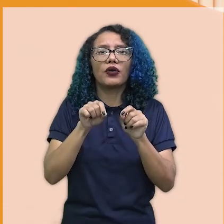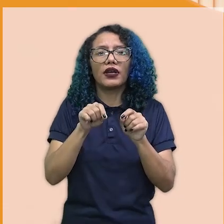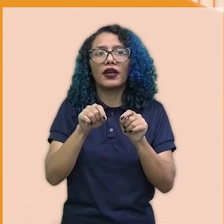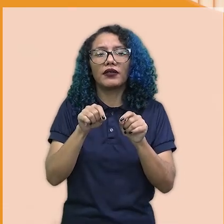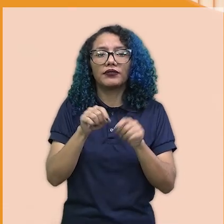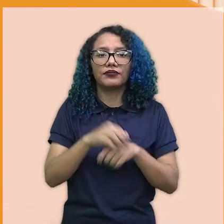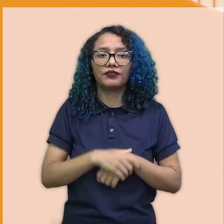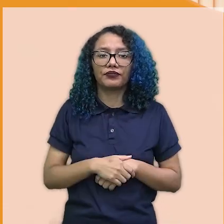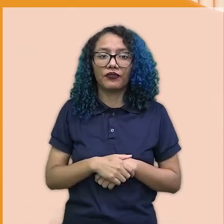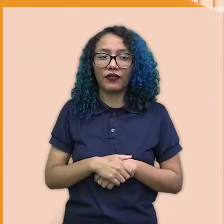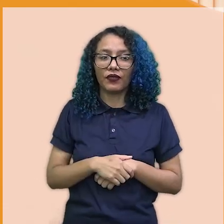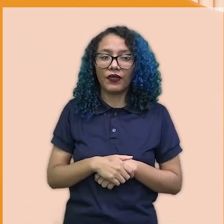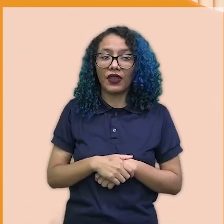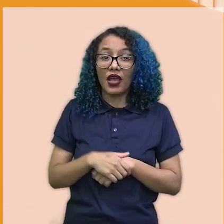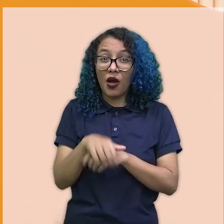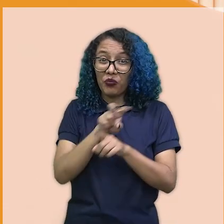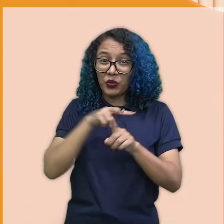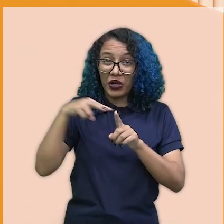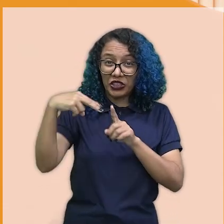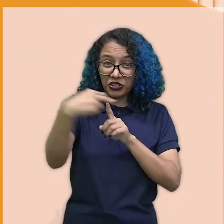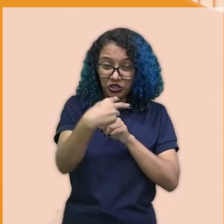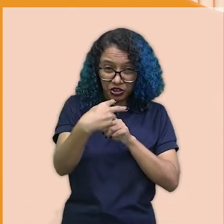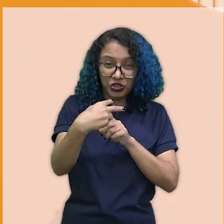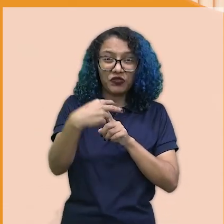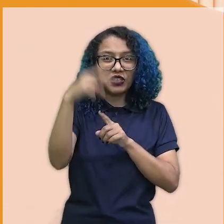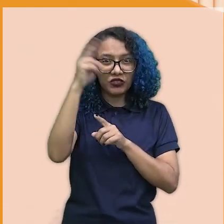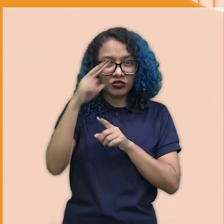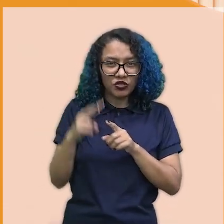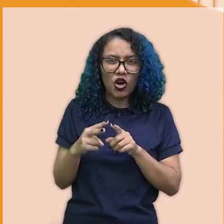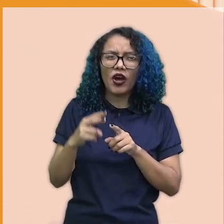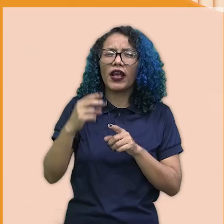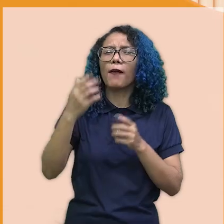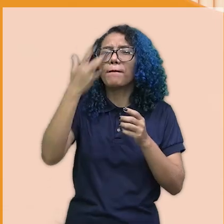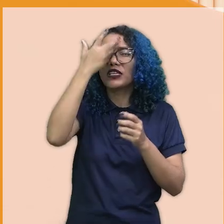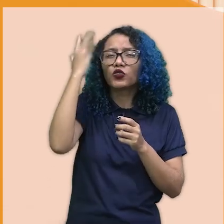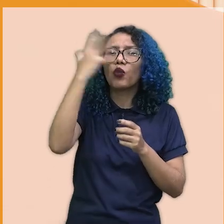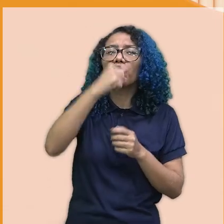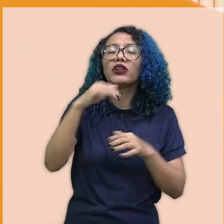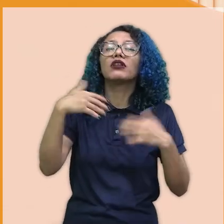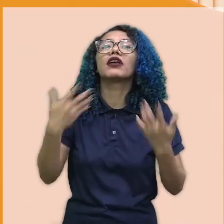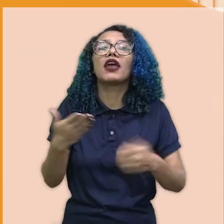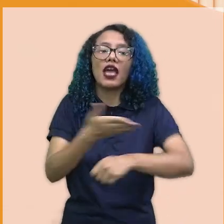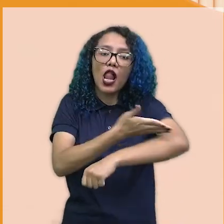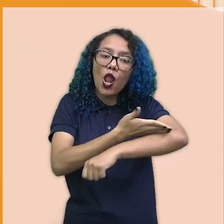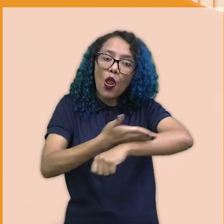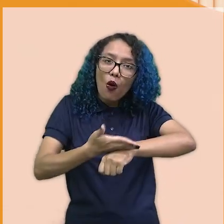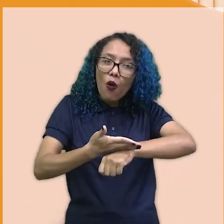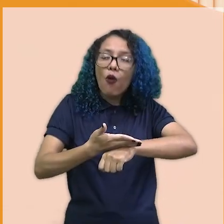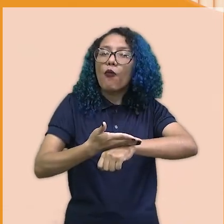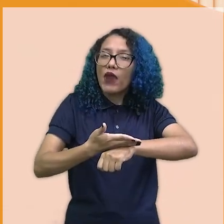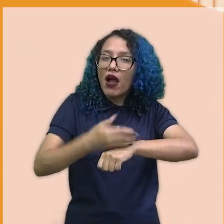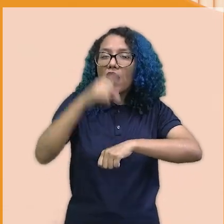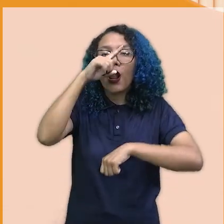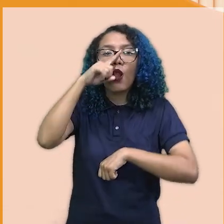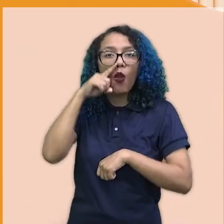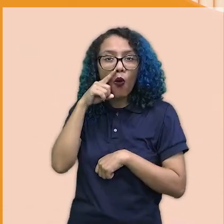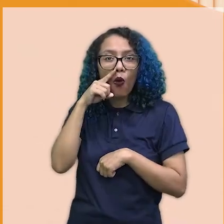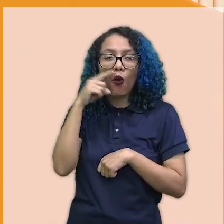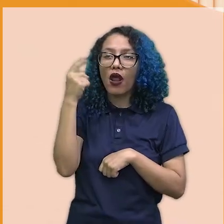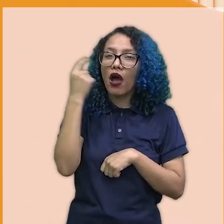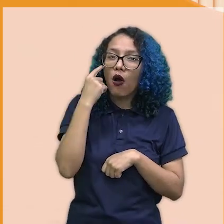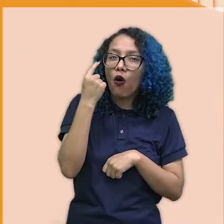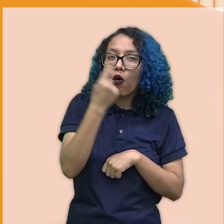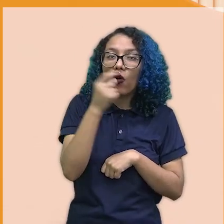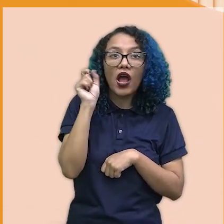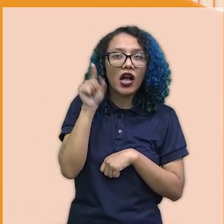visão, historicamente construída, é eurocêntrica. Né? O bonitinho, o belo é o lourinho, o olho azul, olha como ela é linda,